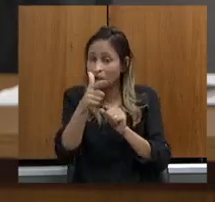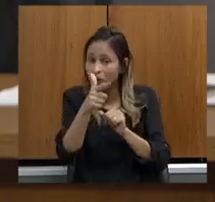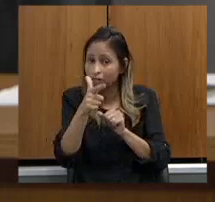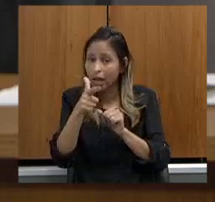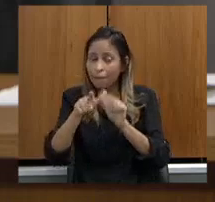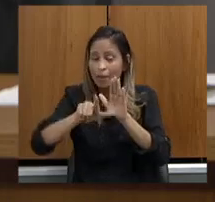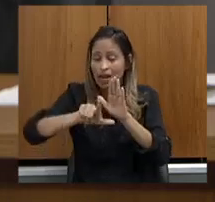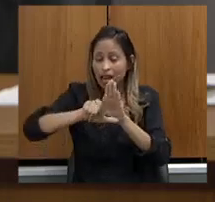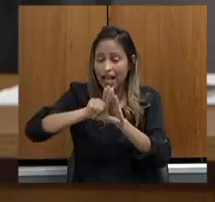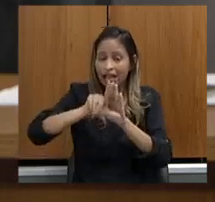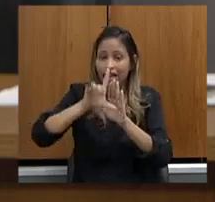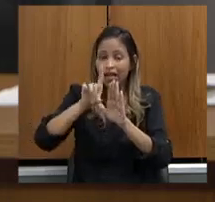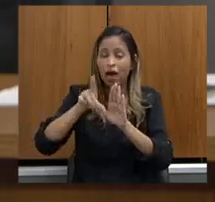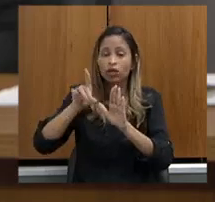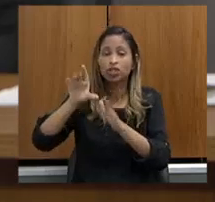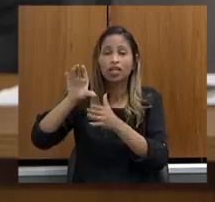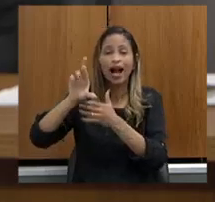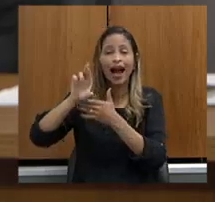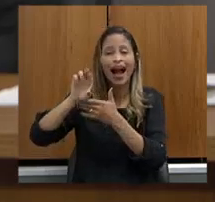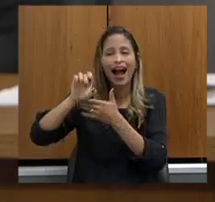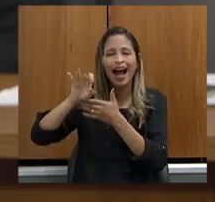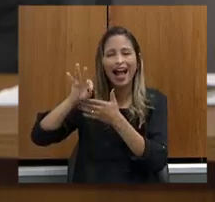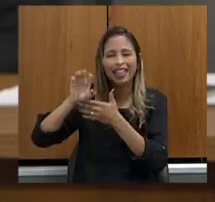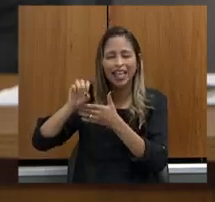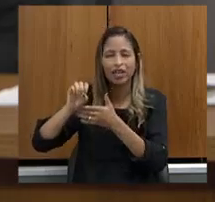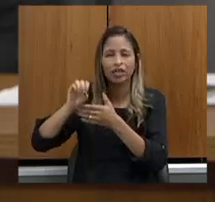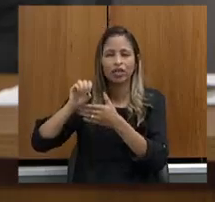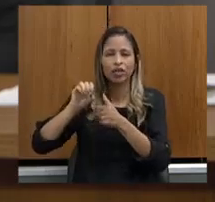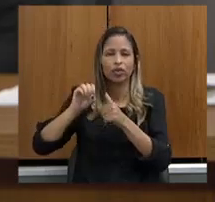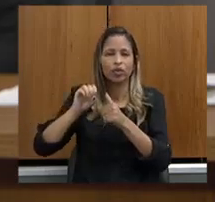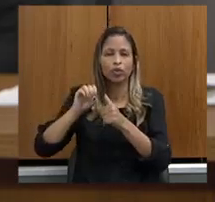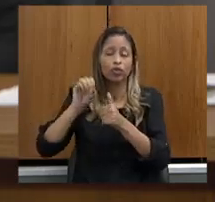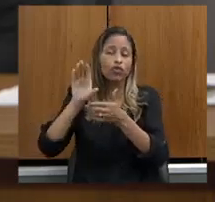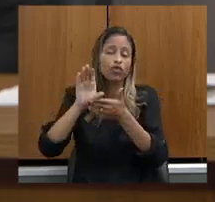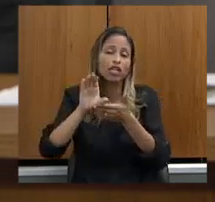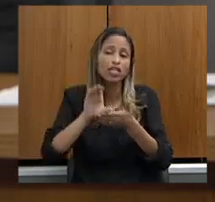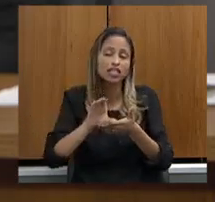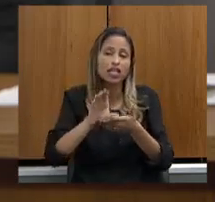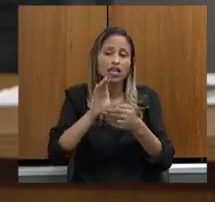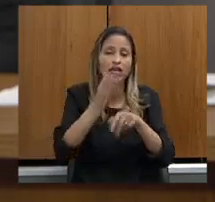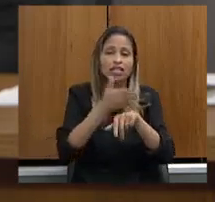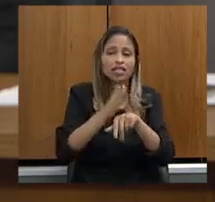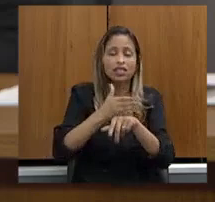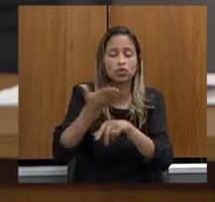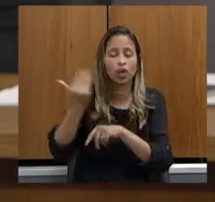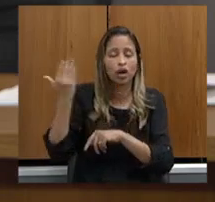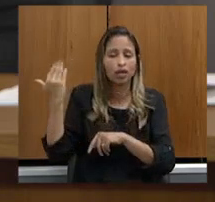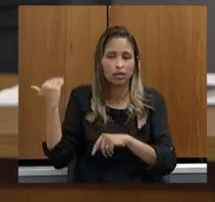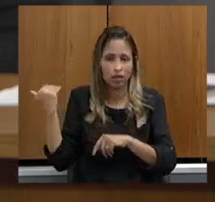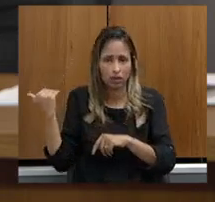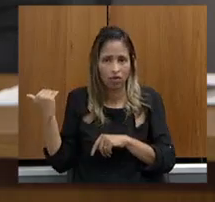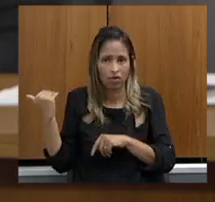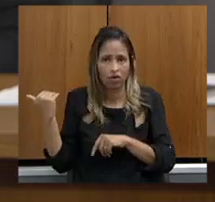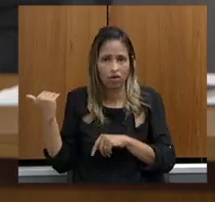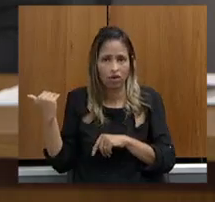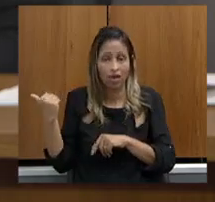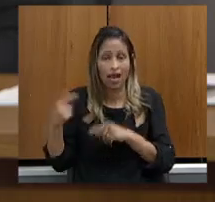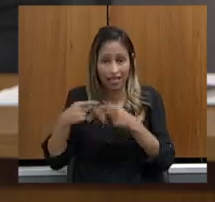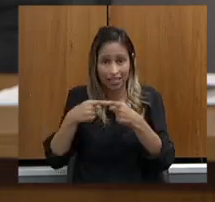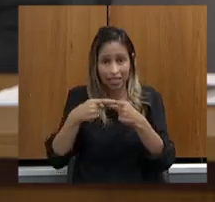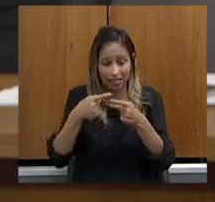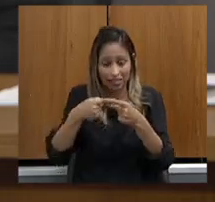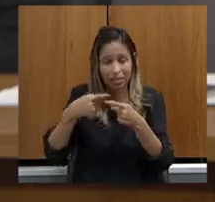a previsão legal de rateio de despesas de fundeb de saltos financeiros de exercícios anteriores até nessa semana